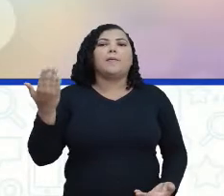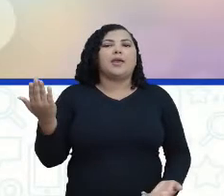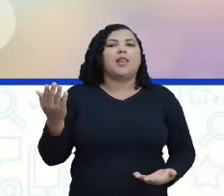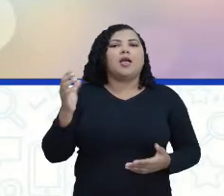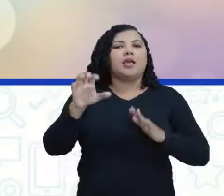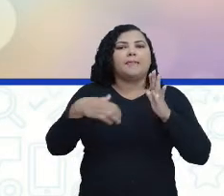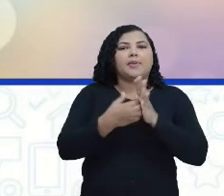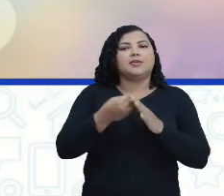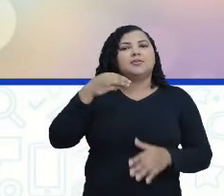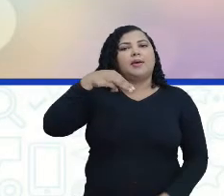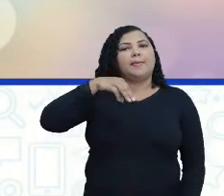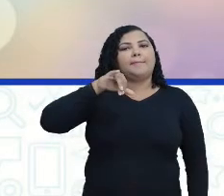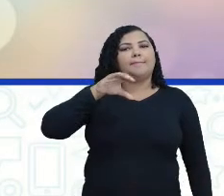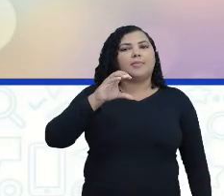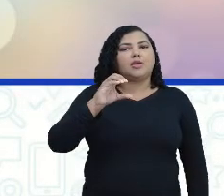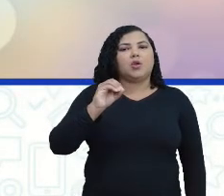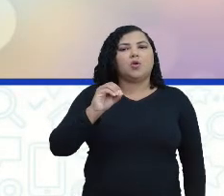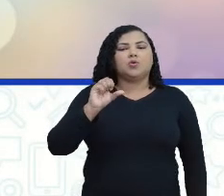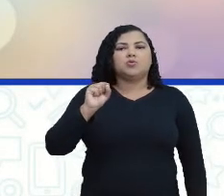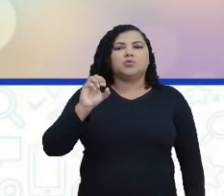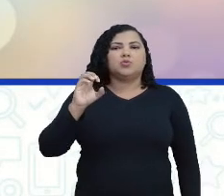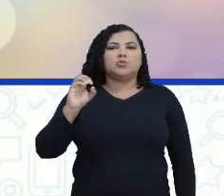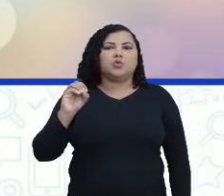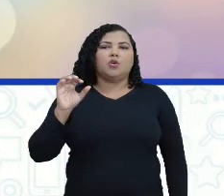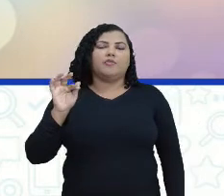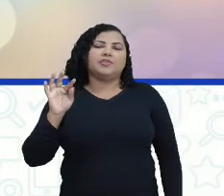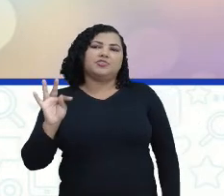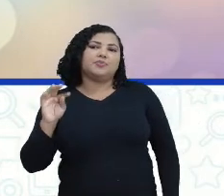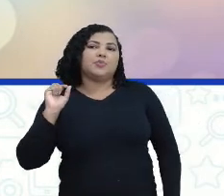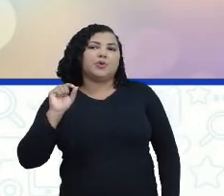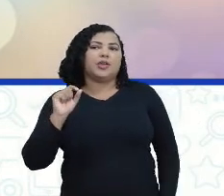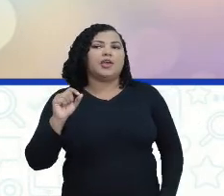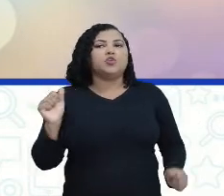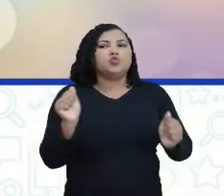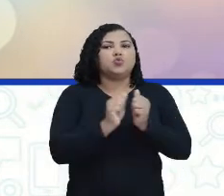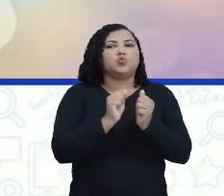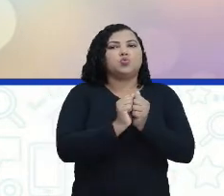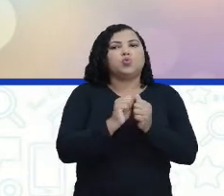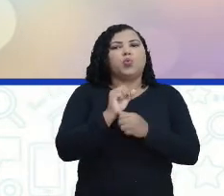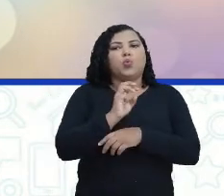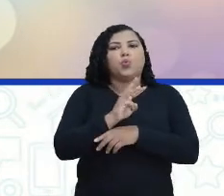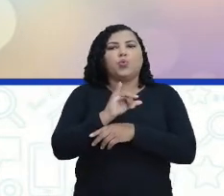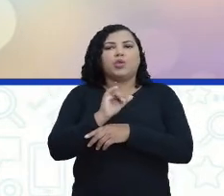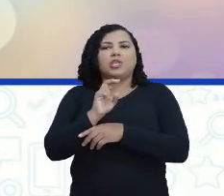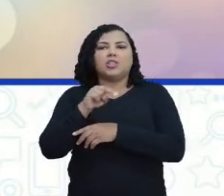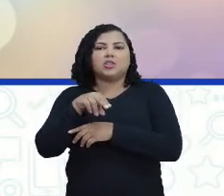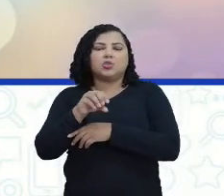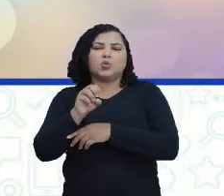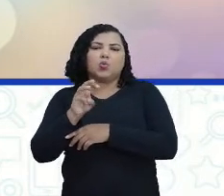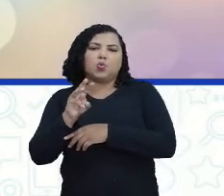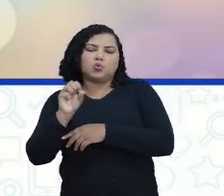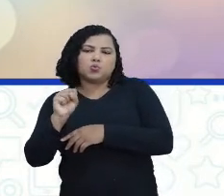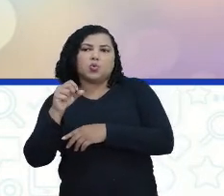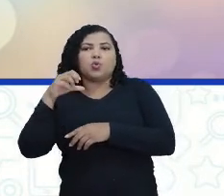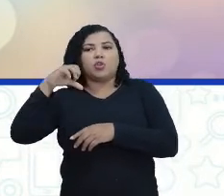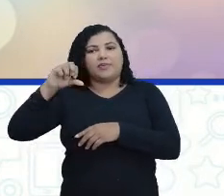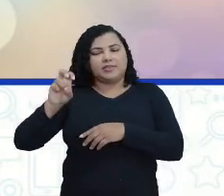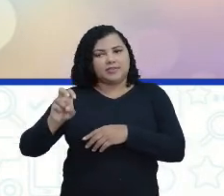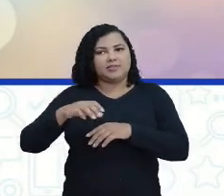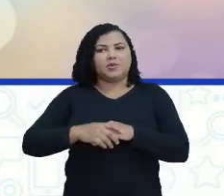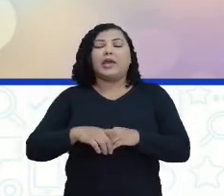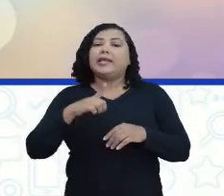lançamento em conjunto com o Windows 95. Por ser uma ferramenta de simples acesso E com a possibilidade de chamadas de